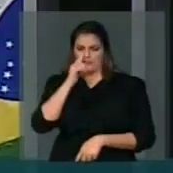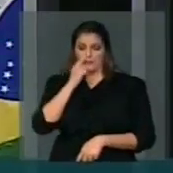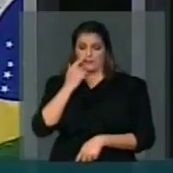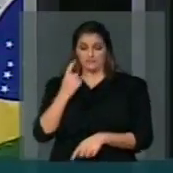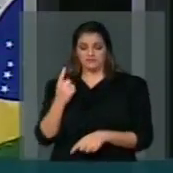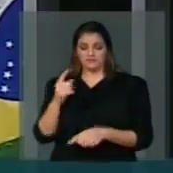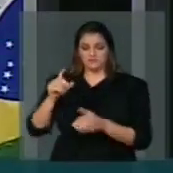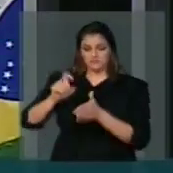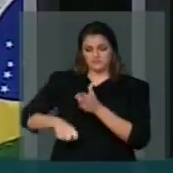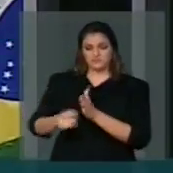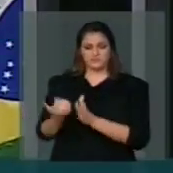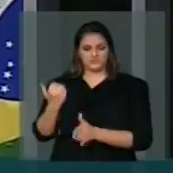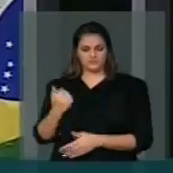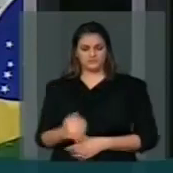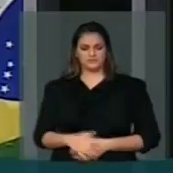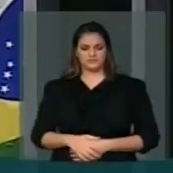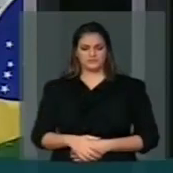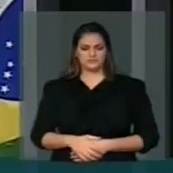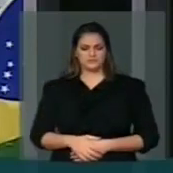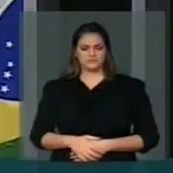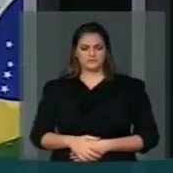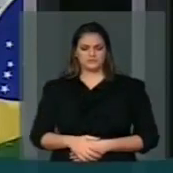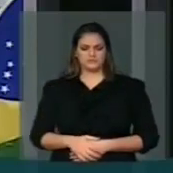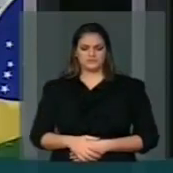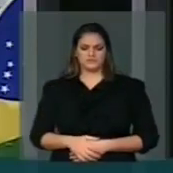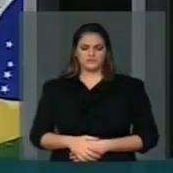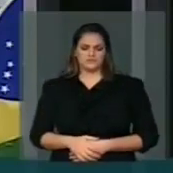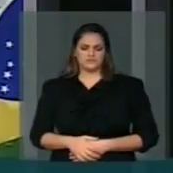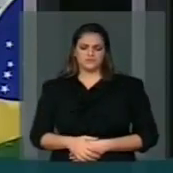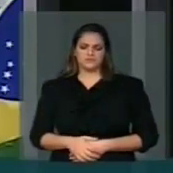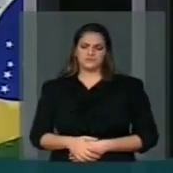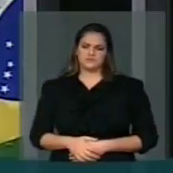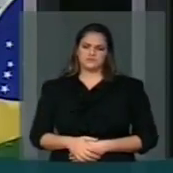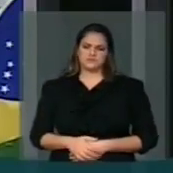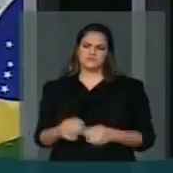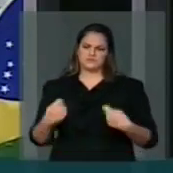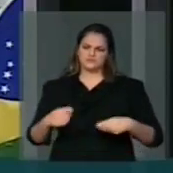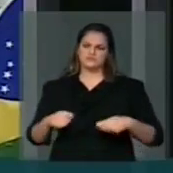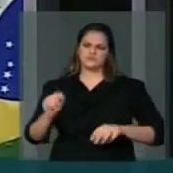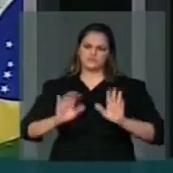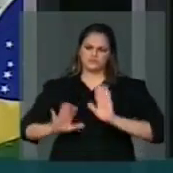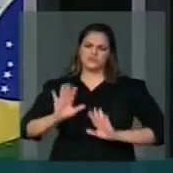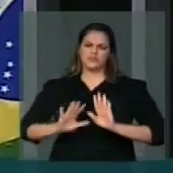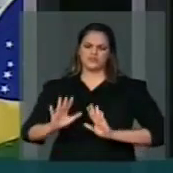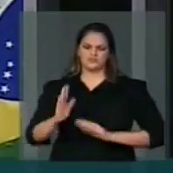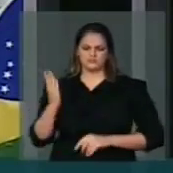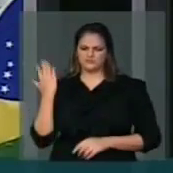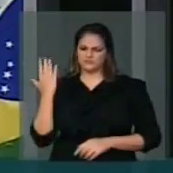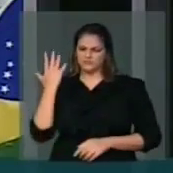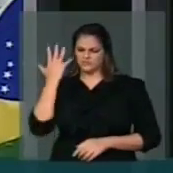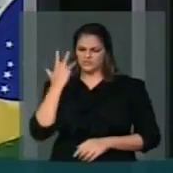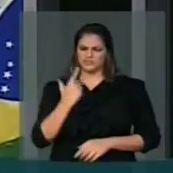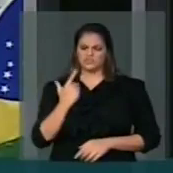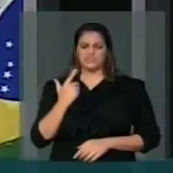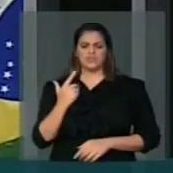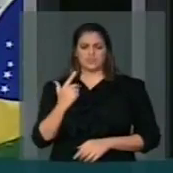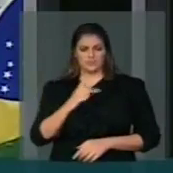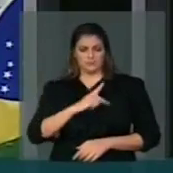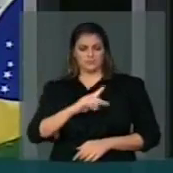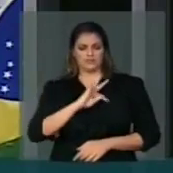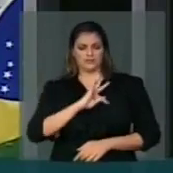Nós temos que ter coerência. Há poucos dias, nós vimos aqui uma luta do Partido